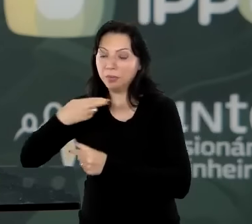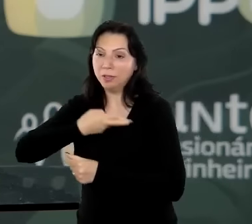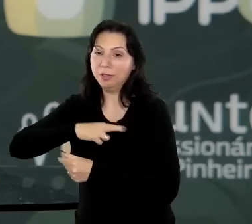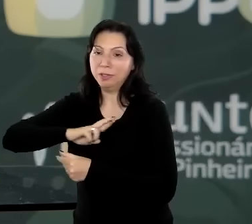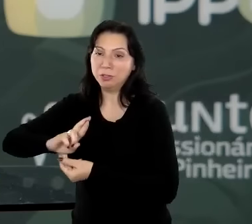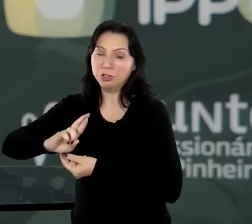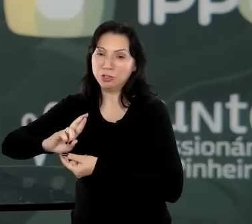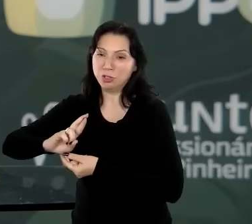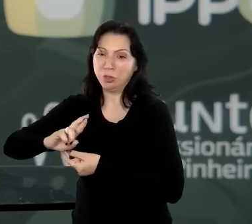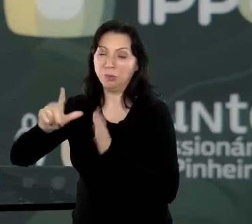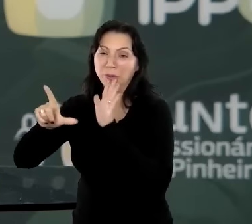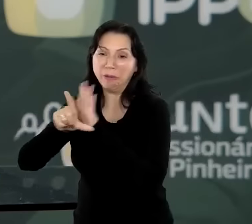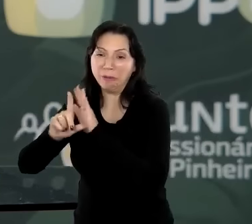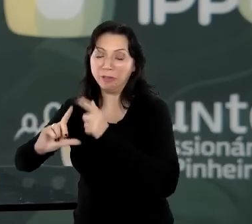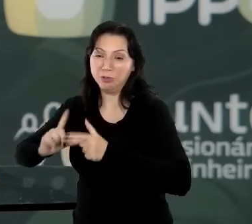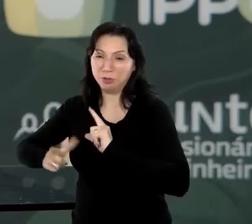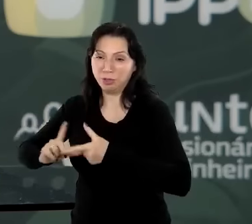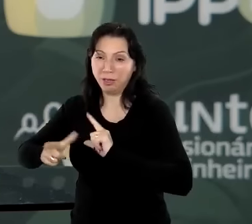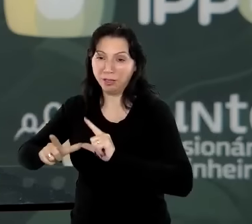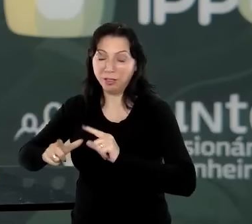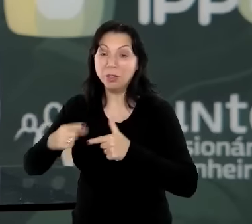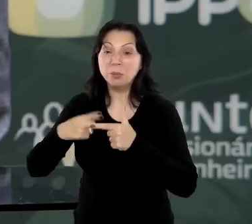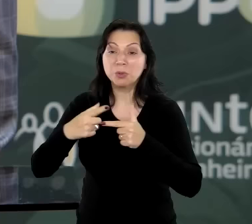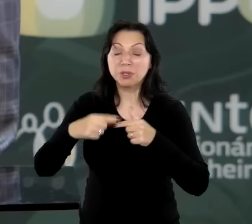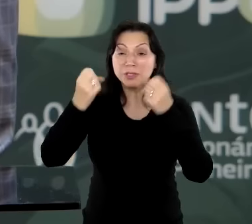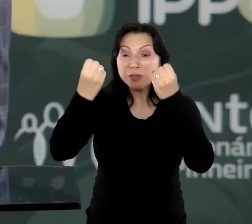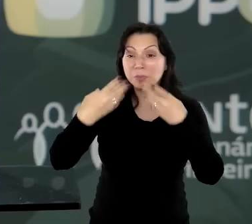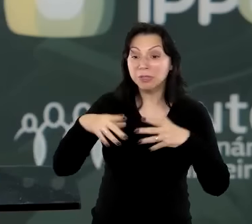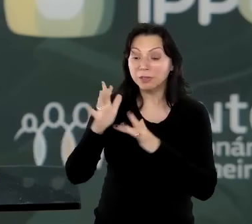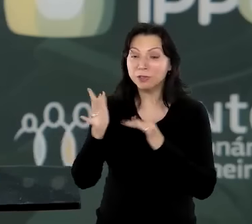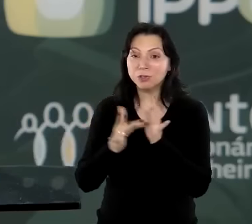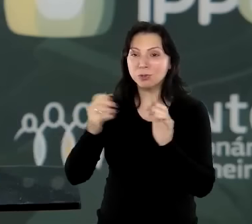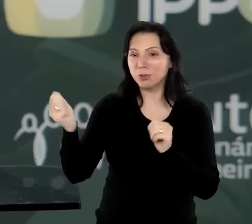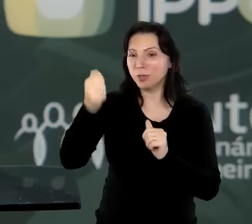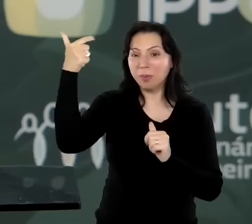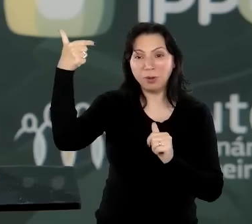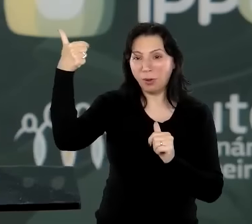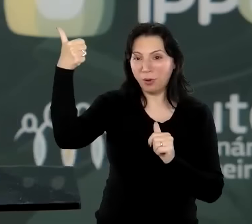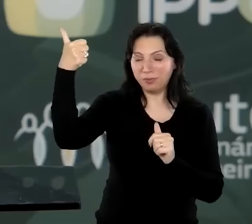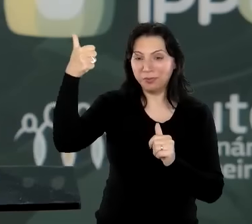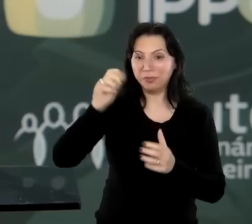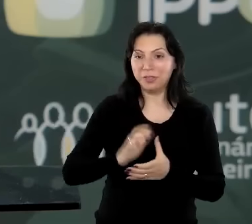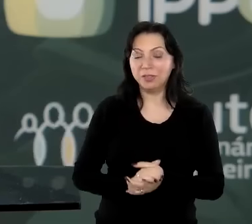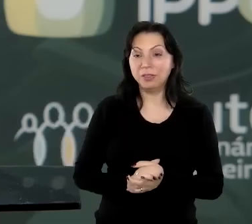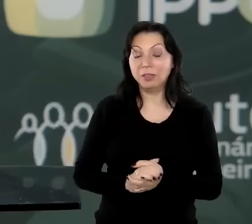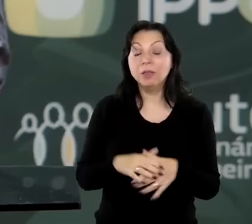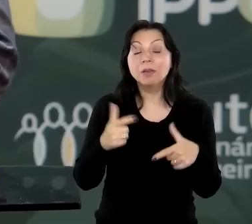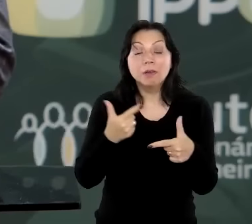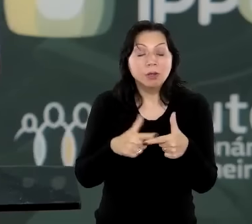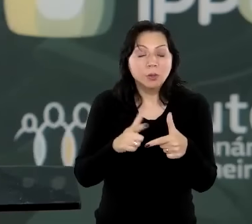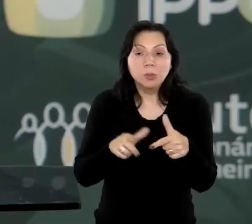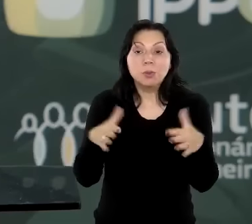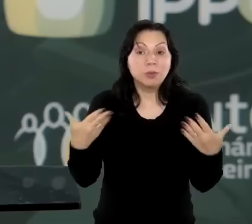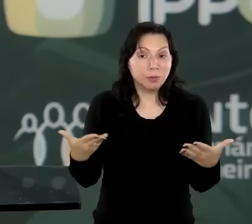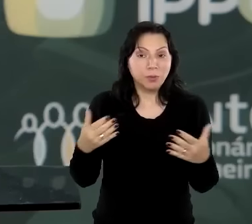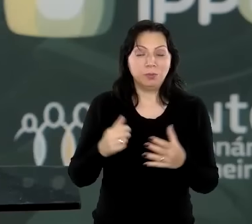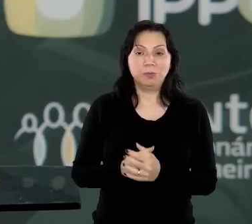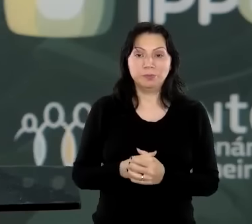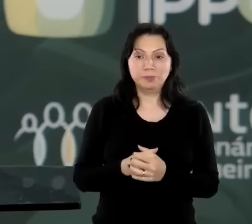lei, Jesus é melhor. E agora, o grande problema é